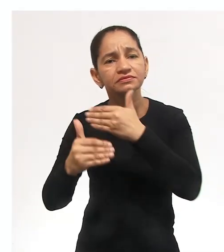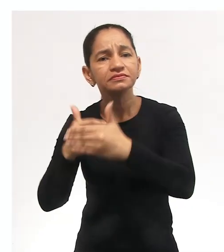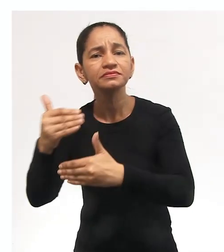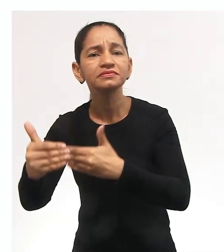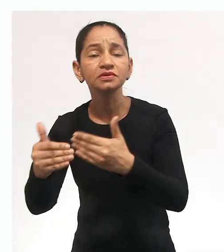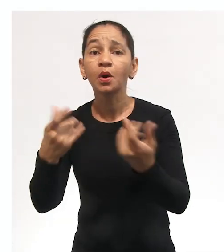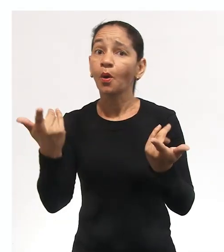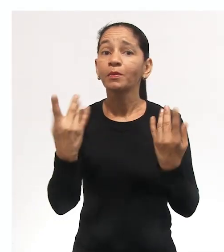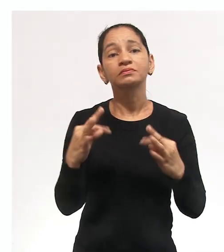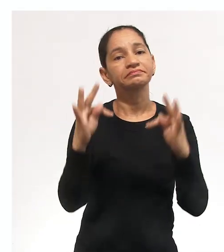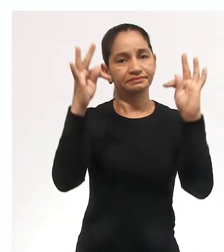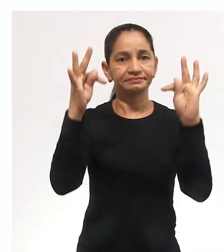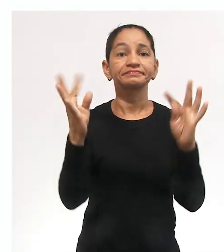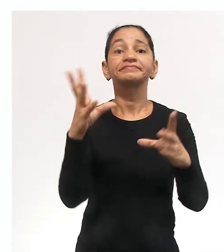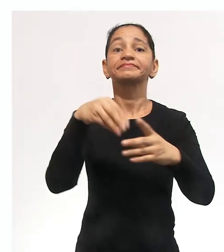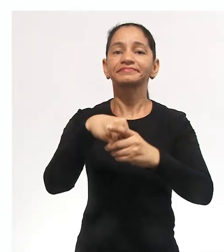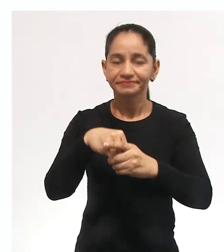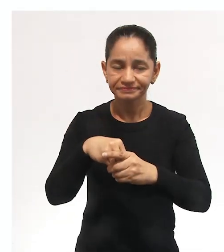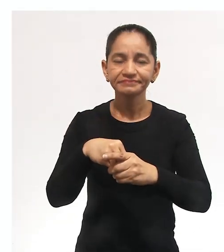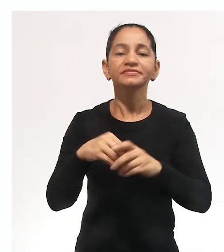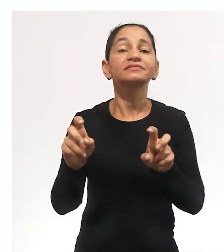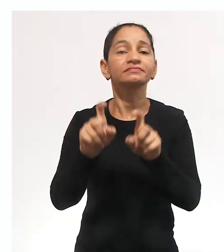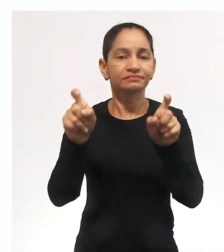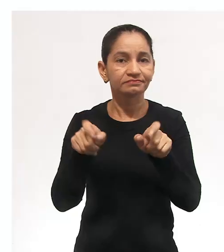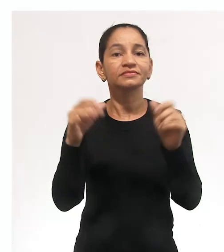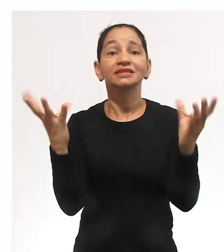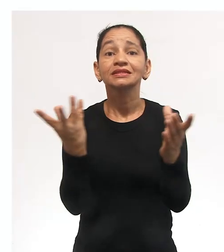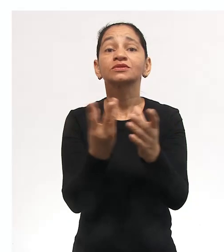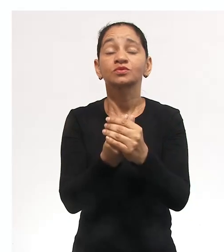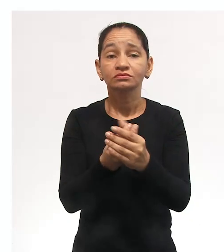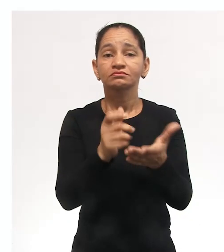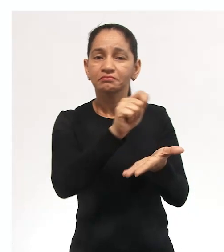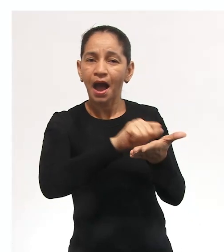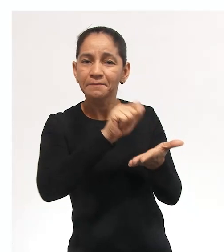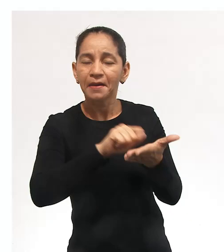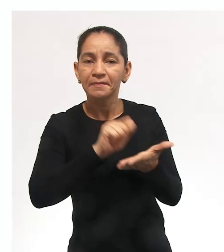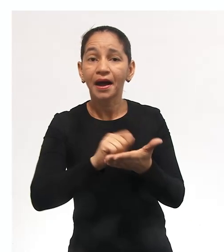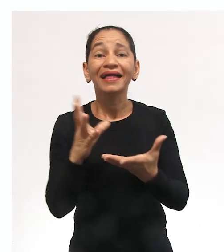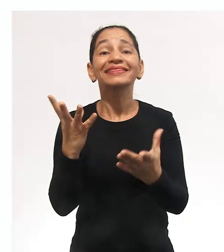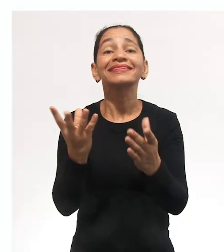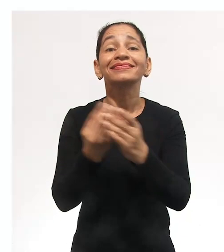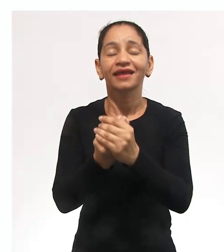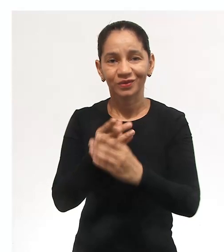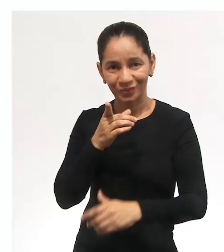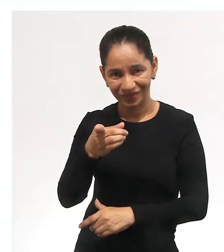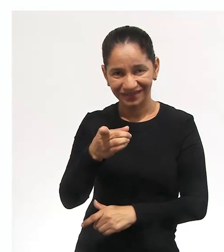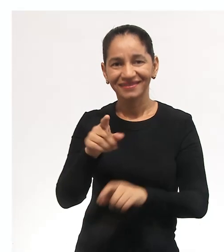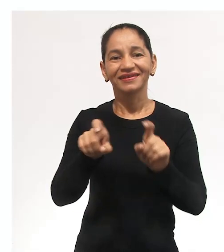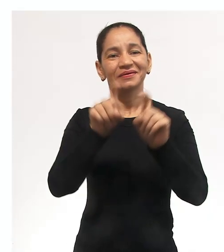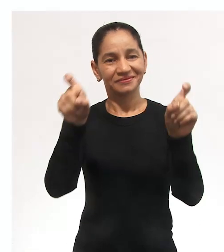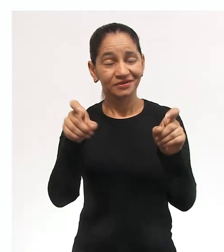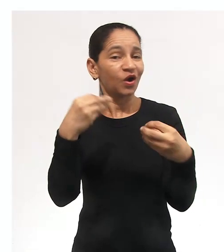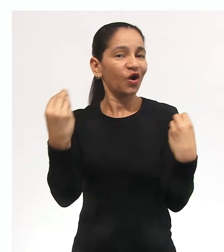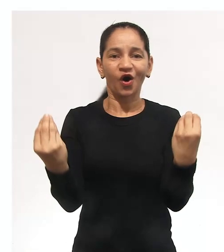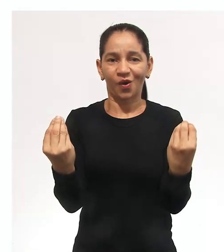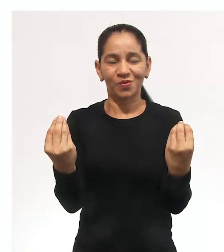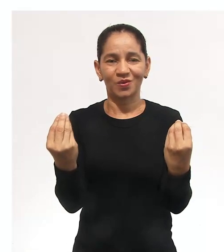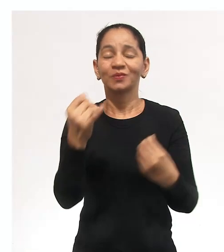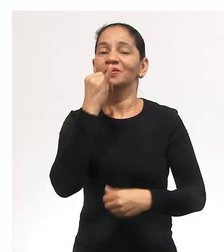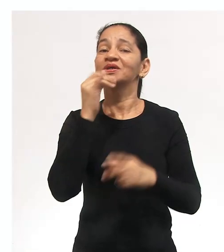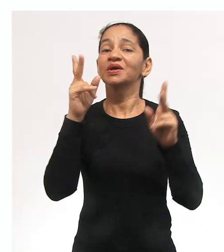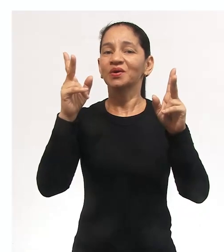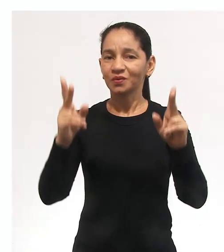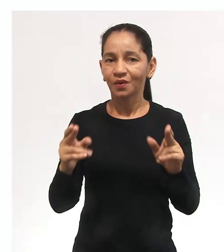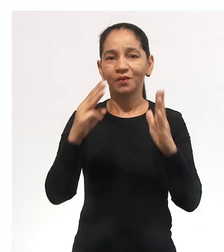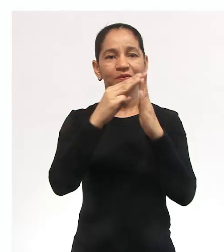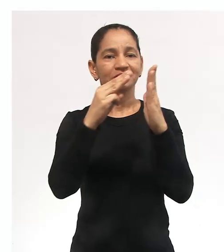alfabetização digital, o domínio da leitura e da escrita digital. Reflexões. A evolução dos